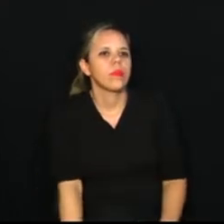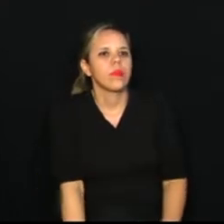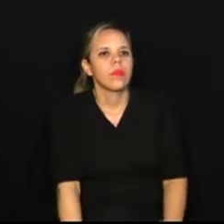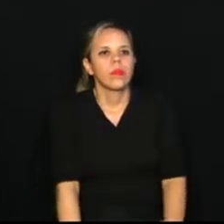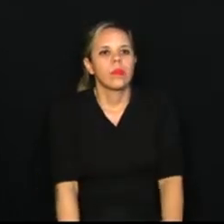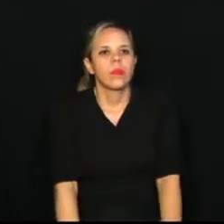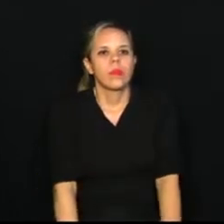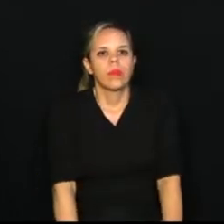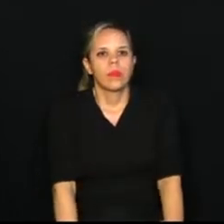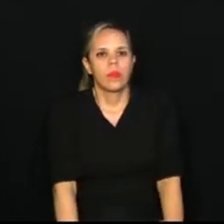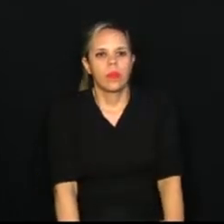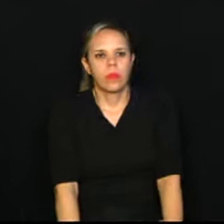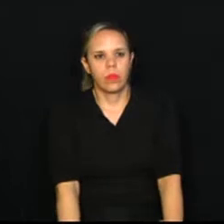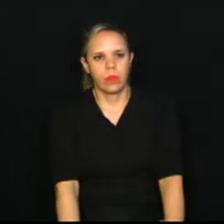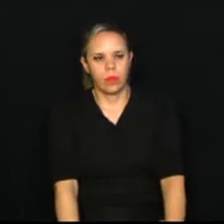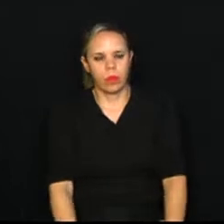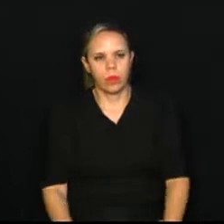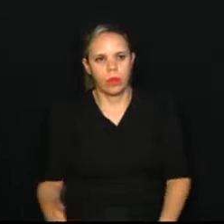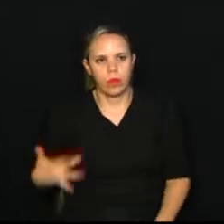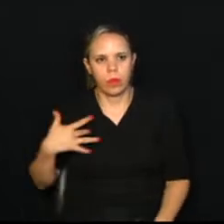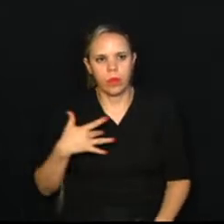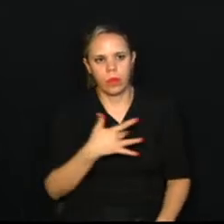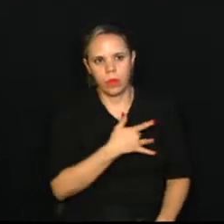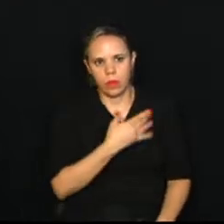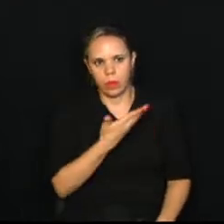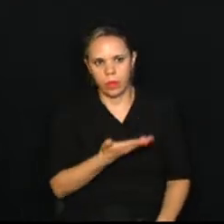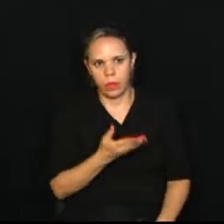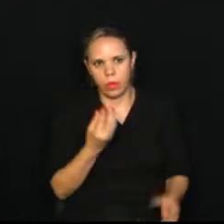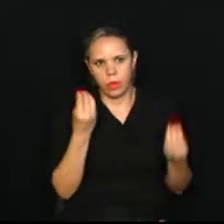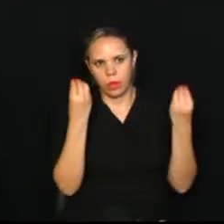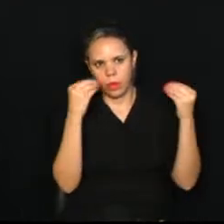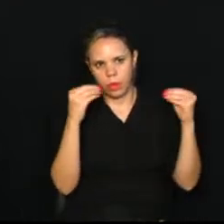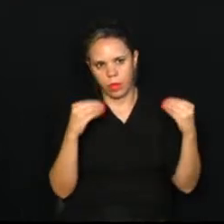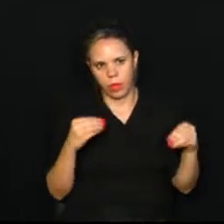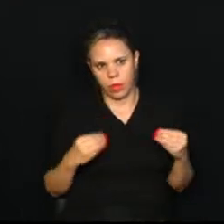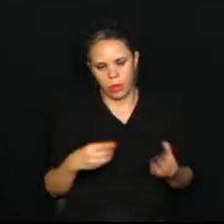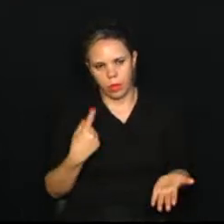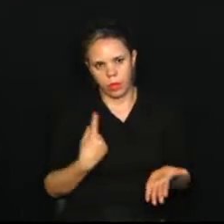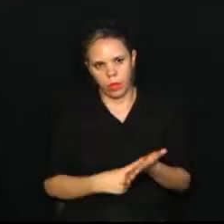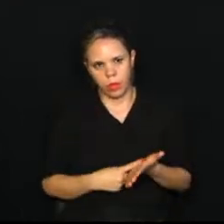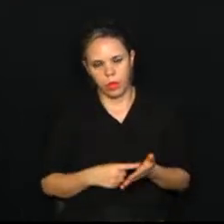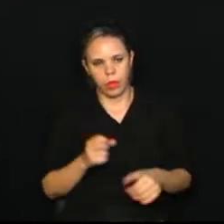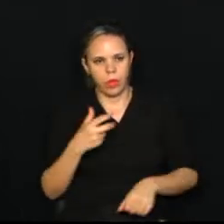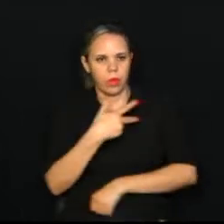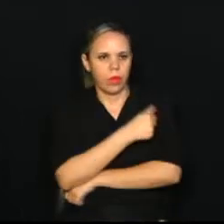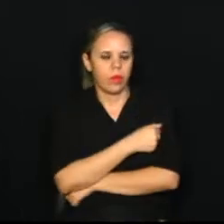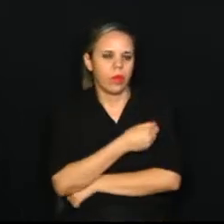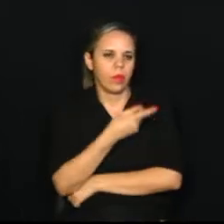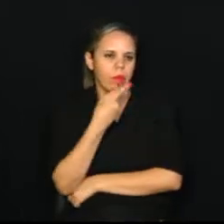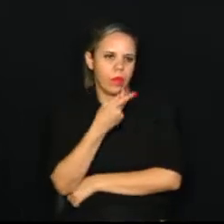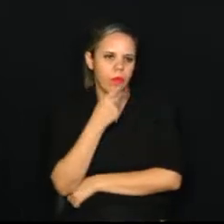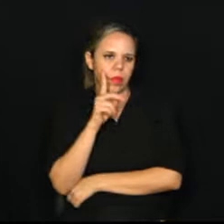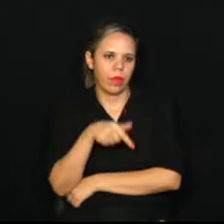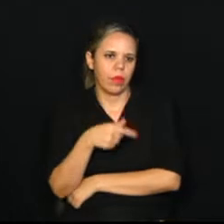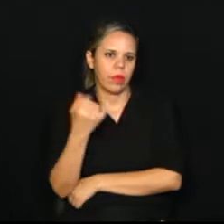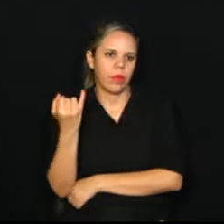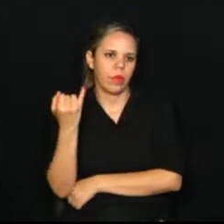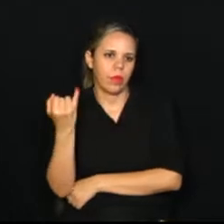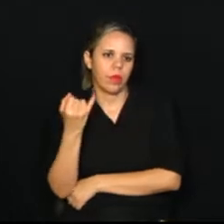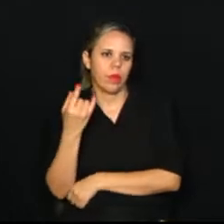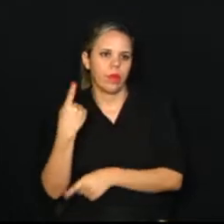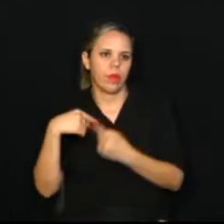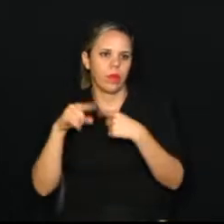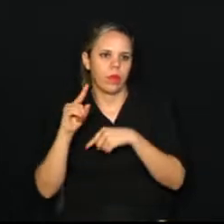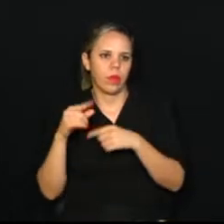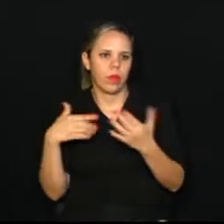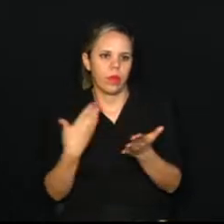Bom, em relação à saúde, eu já coloquei a questão do agendamento de vacinas. Foi algo extremamente bem sucedido